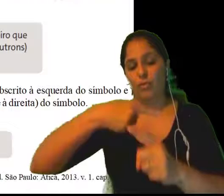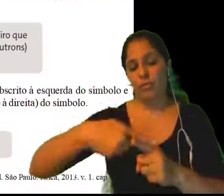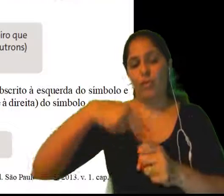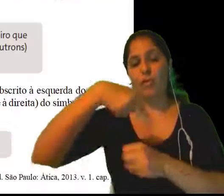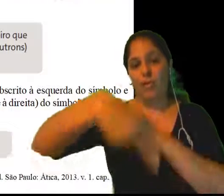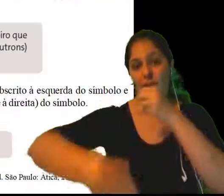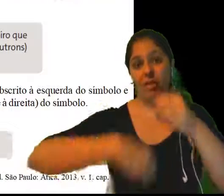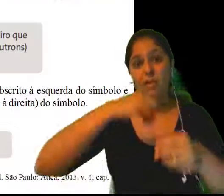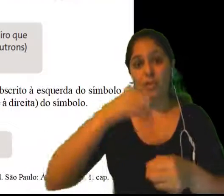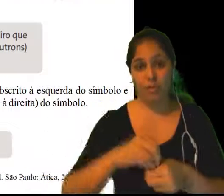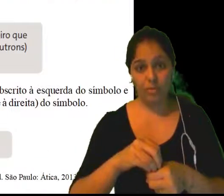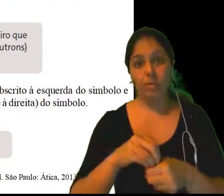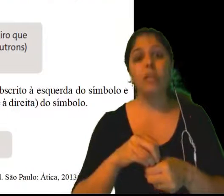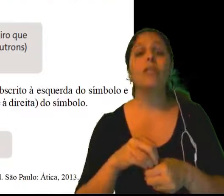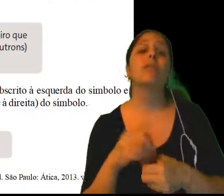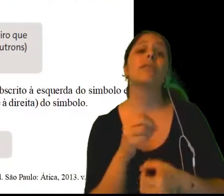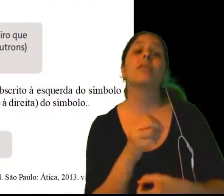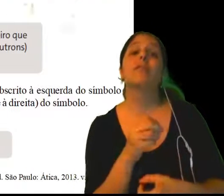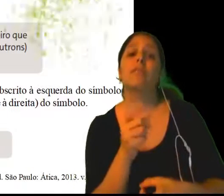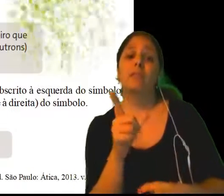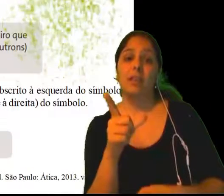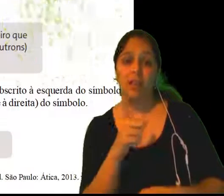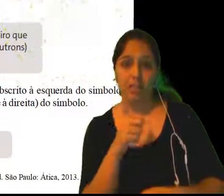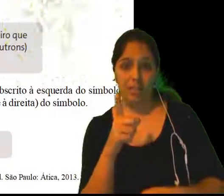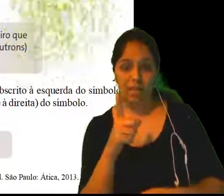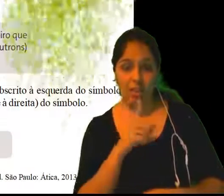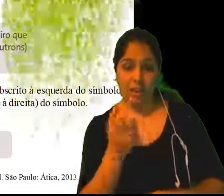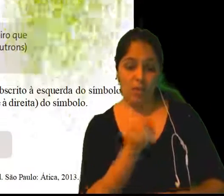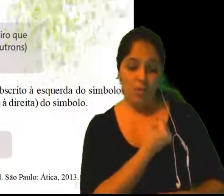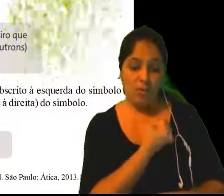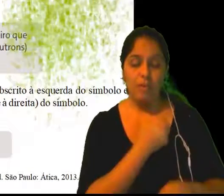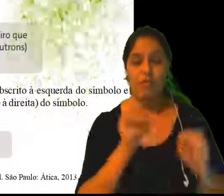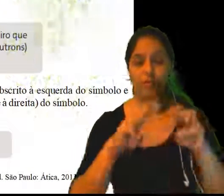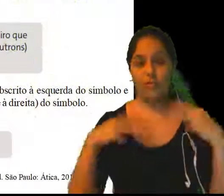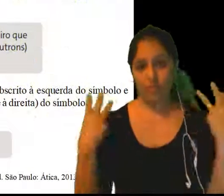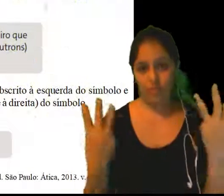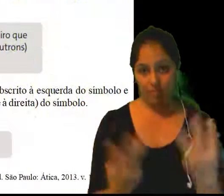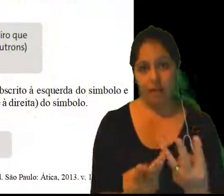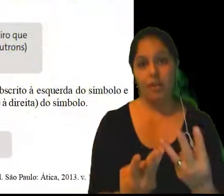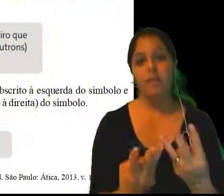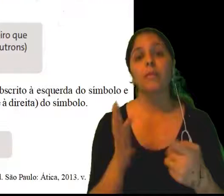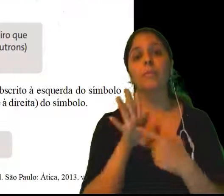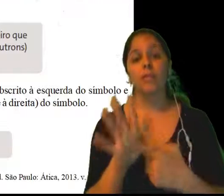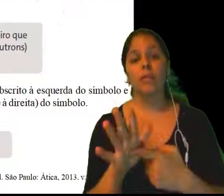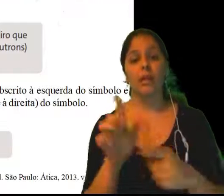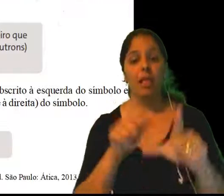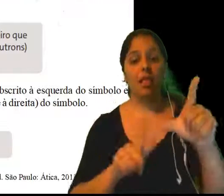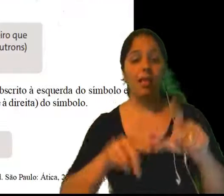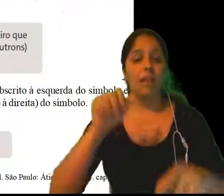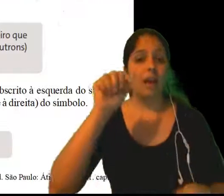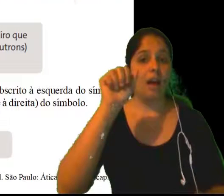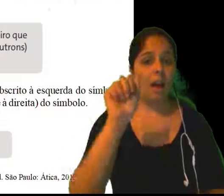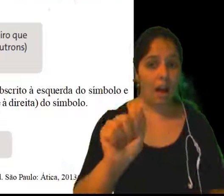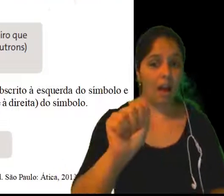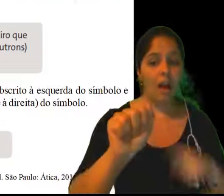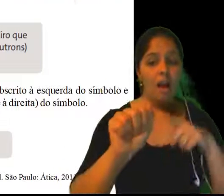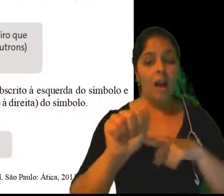dos prótons e dos nêutrons, é denominada número de massa e representado pela letra A.